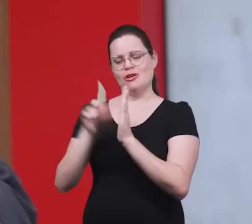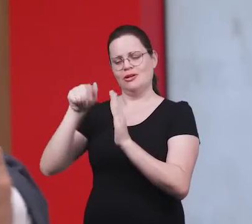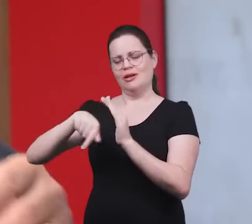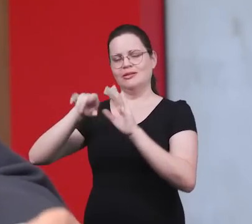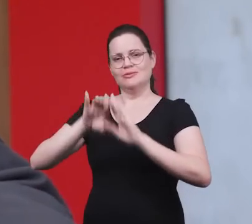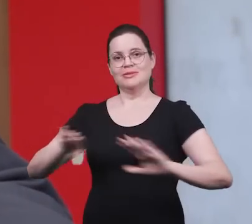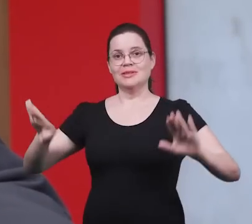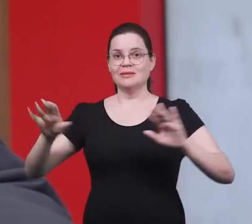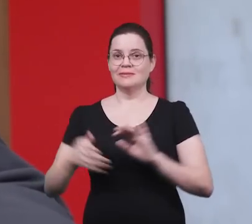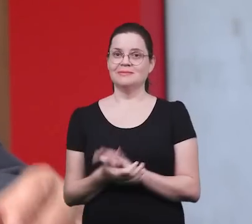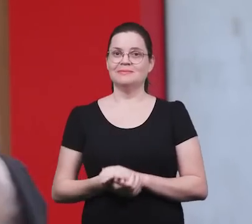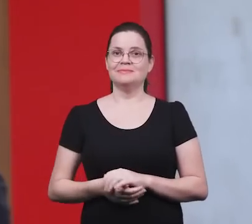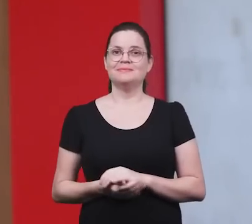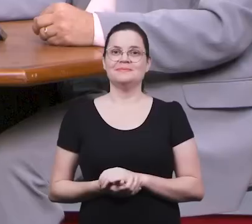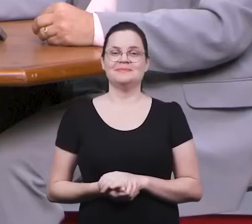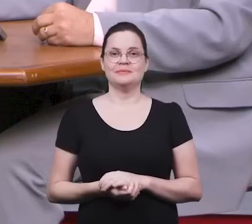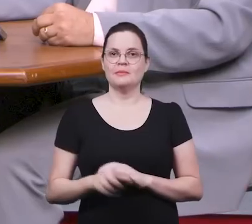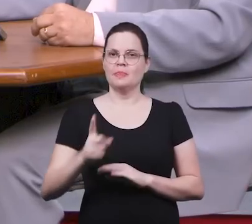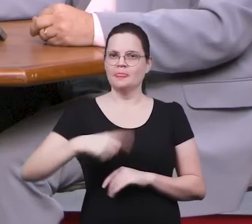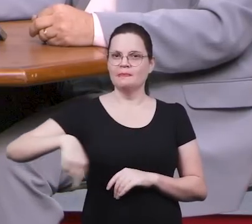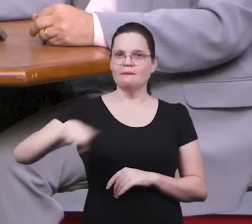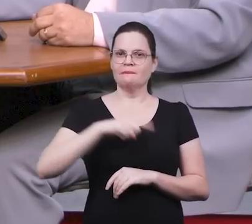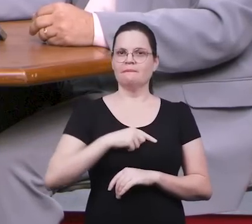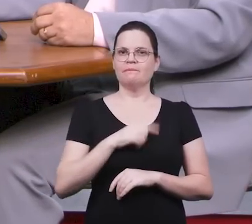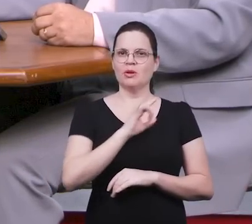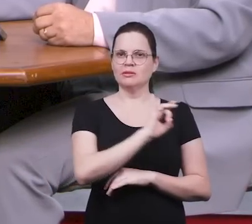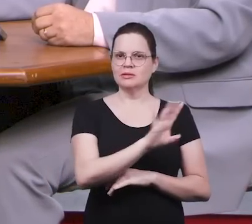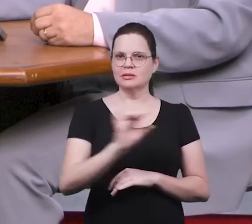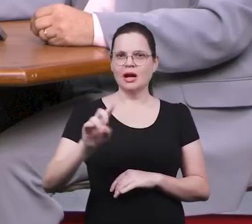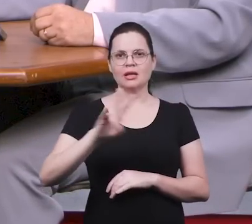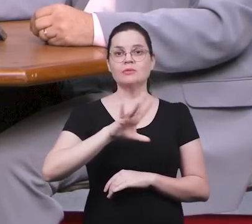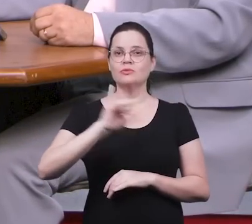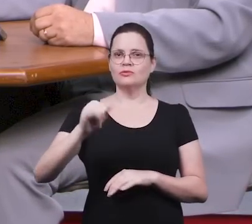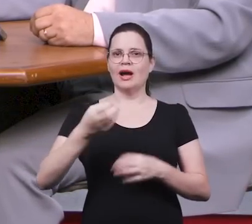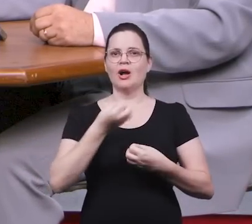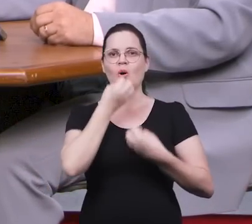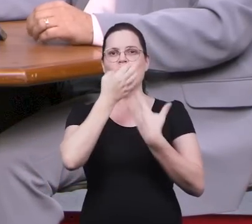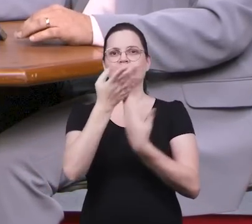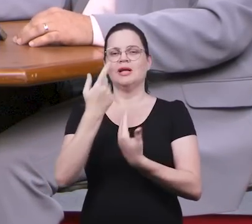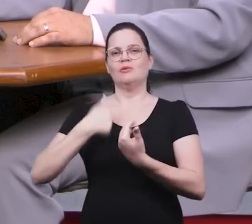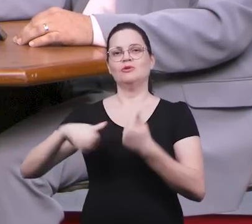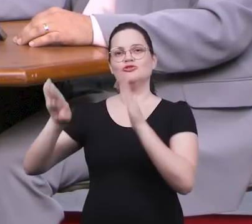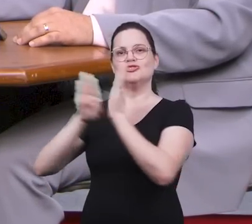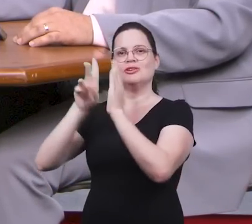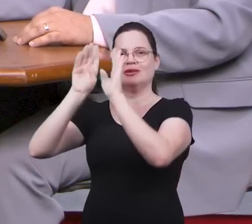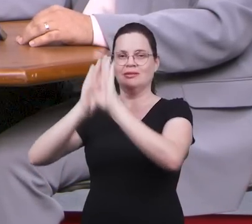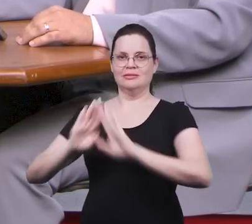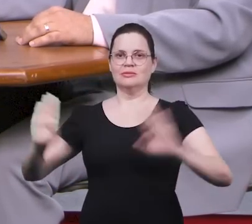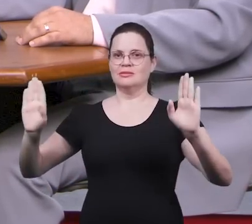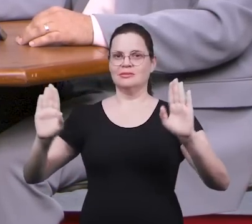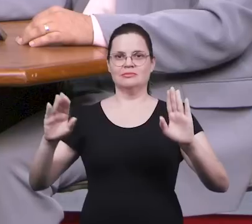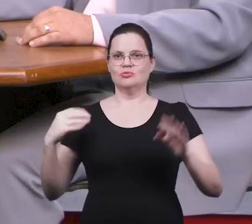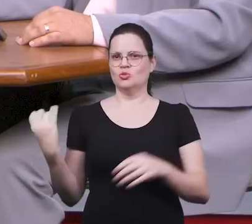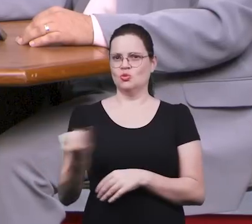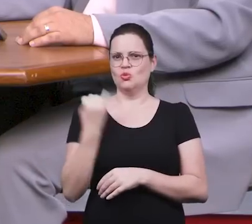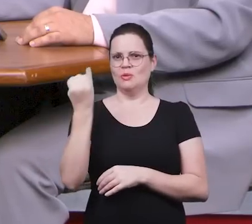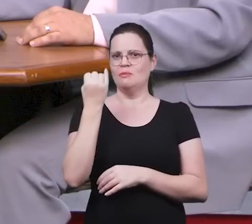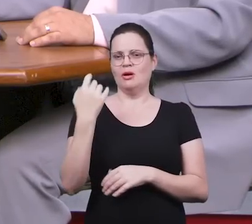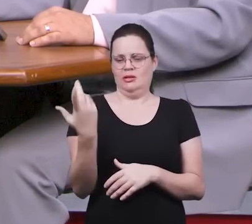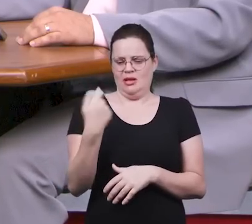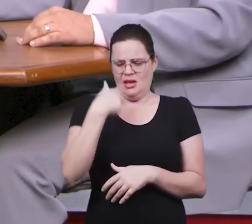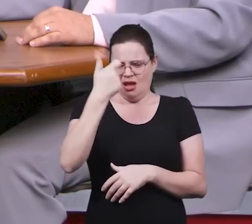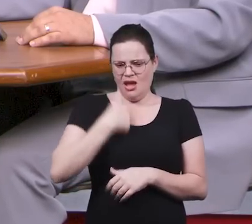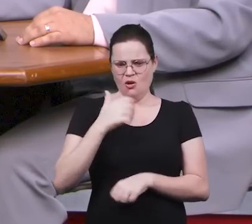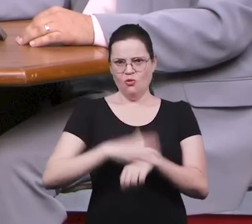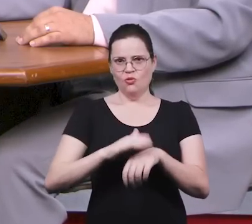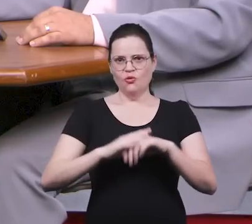e cheguei aqui. Esse é o que cada um de nós vai dizer quando chegarmos na eternidade. Aleluia. Não importa